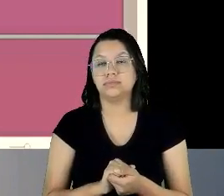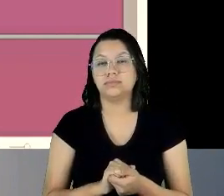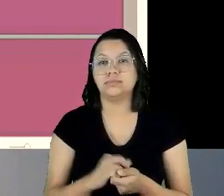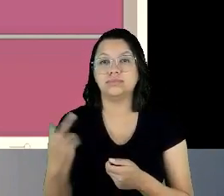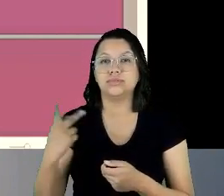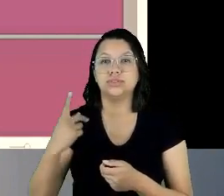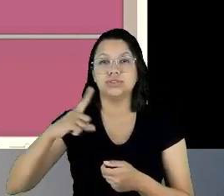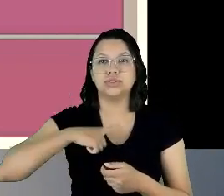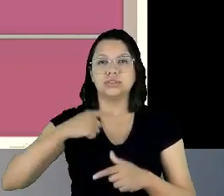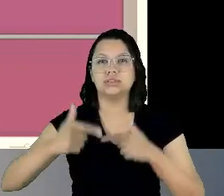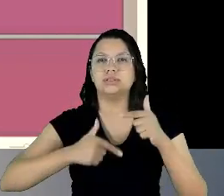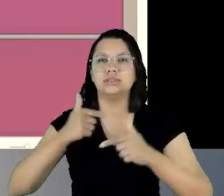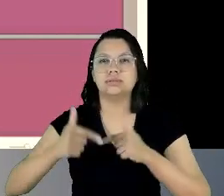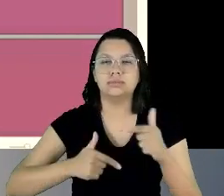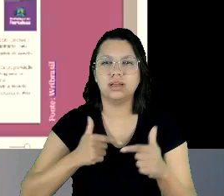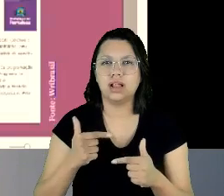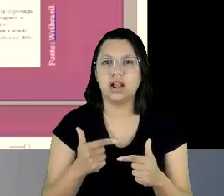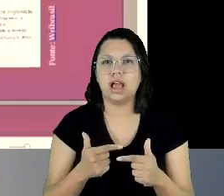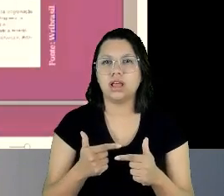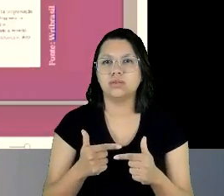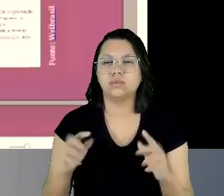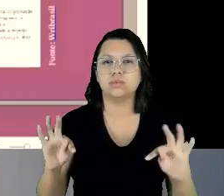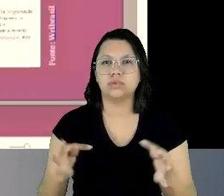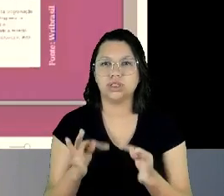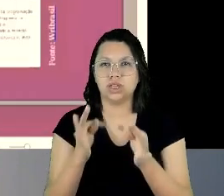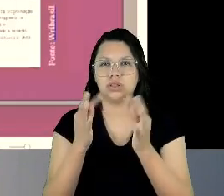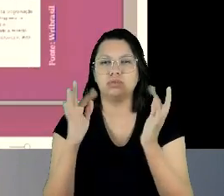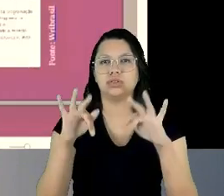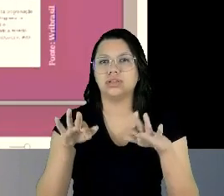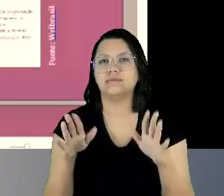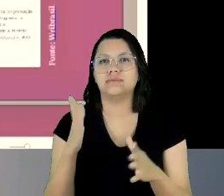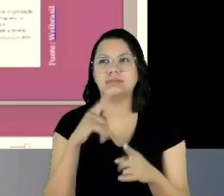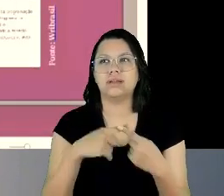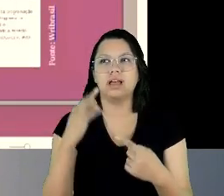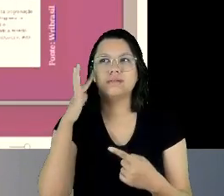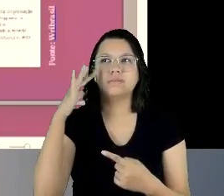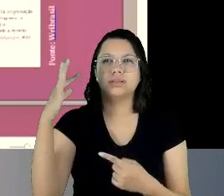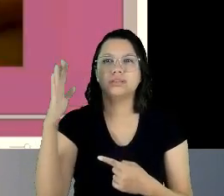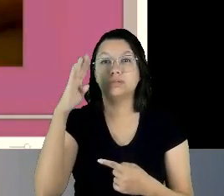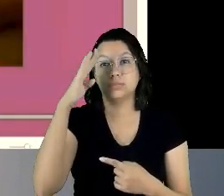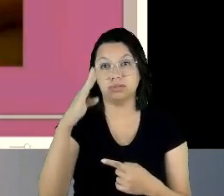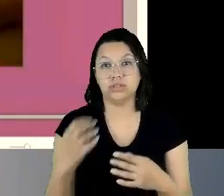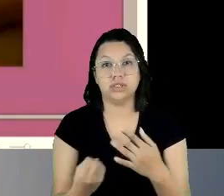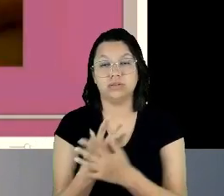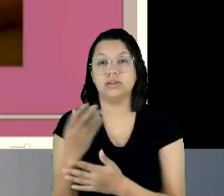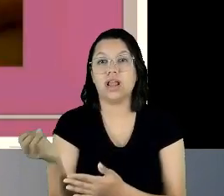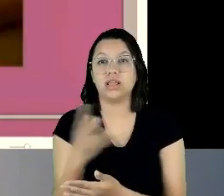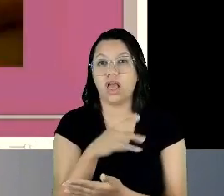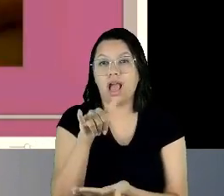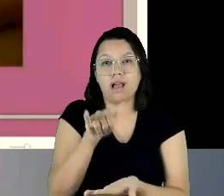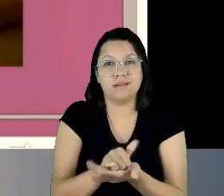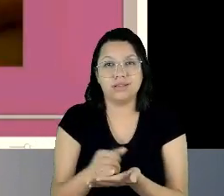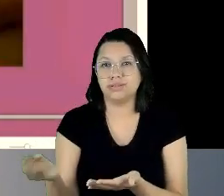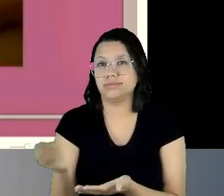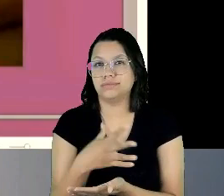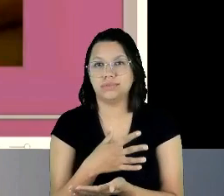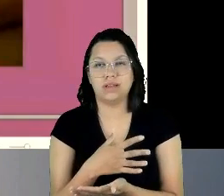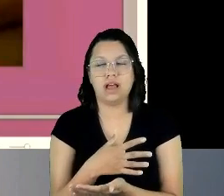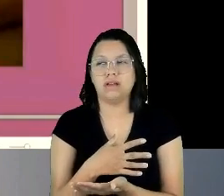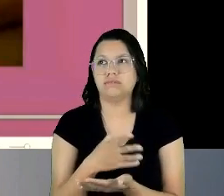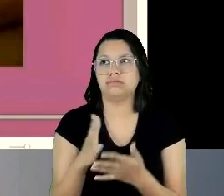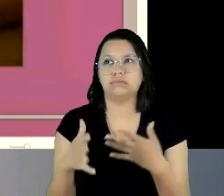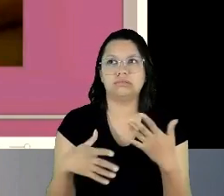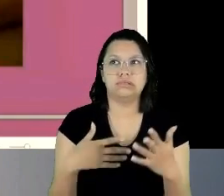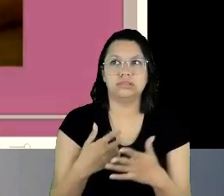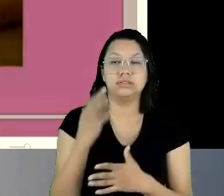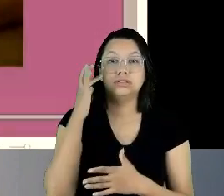A gente tem trabalhado com tecnologias, enfim, mas pensando principalmente não em criar novos aplicativos,